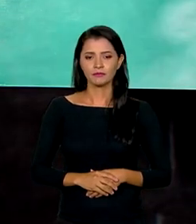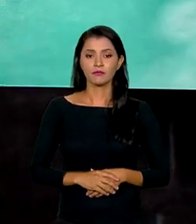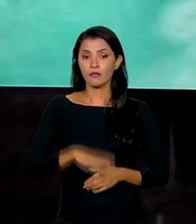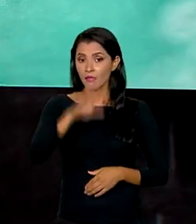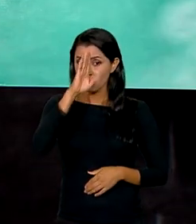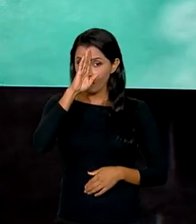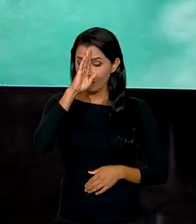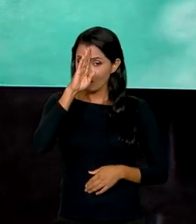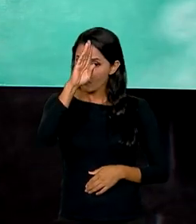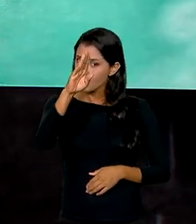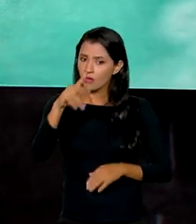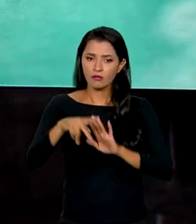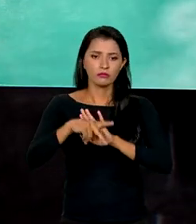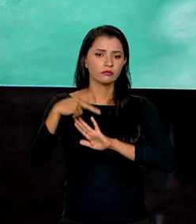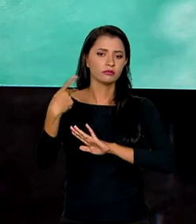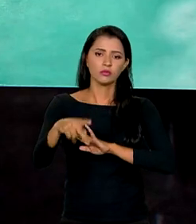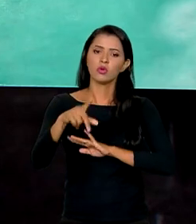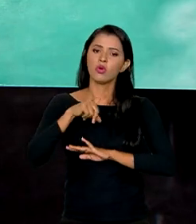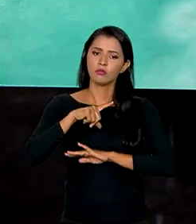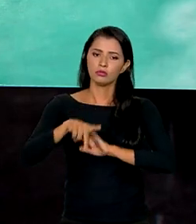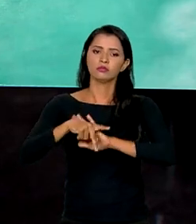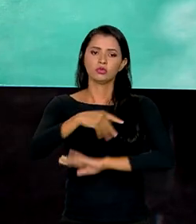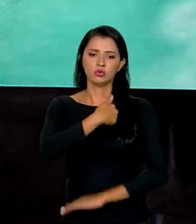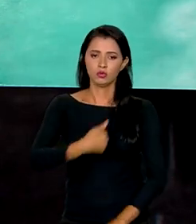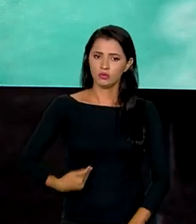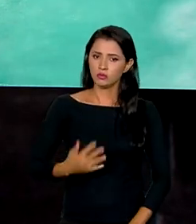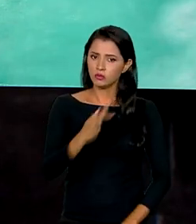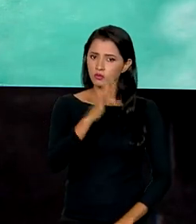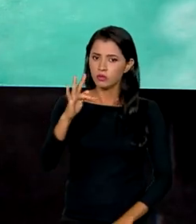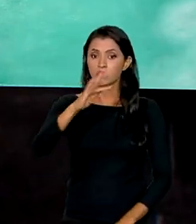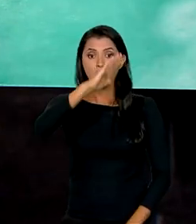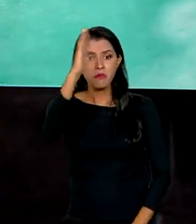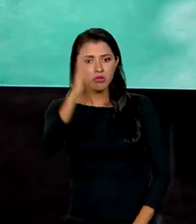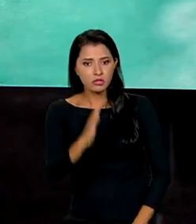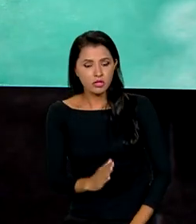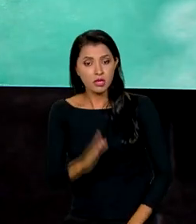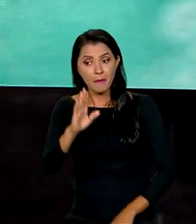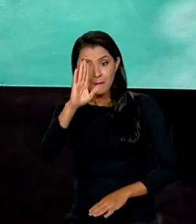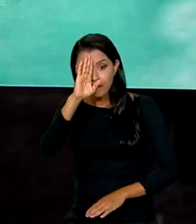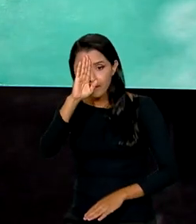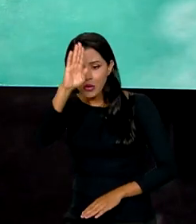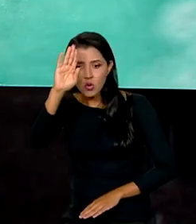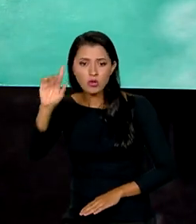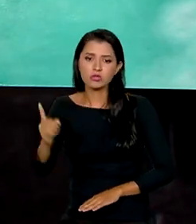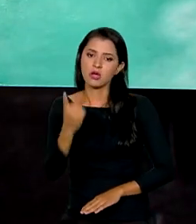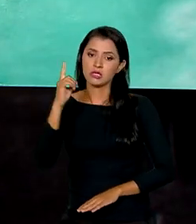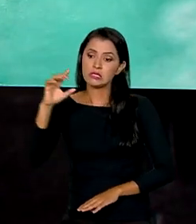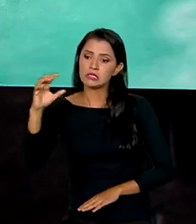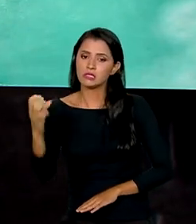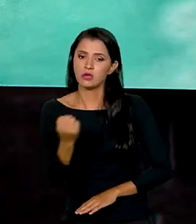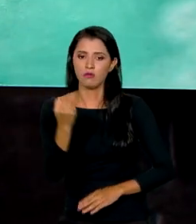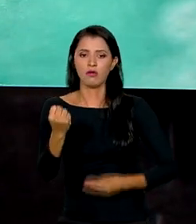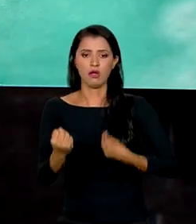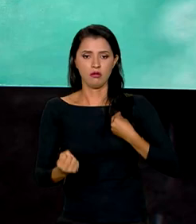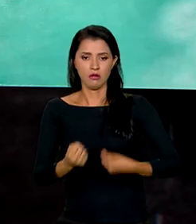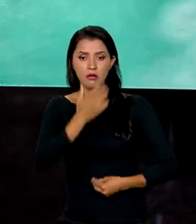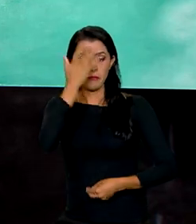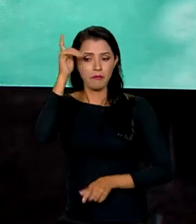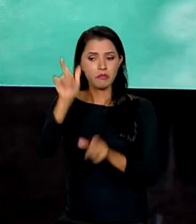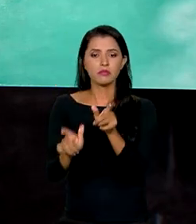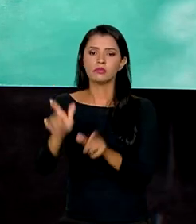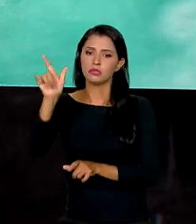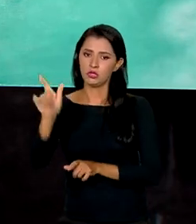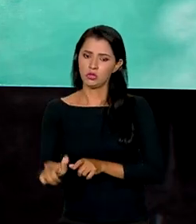Prioridade absoluta do governo federal, do governo brasileiro, é salvar vidas, é trabalhar